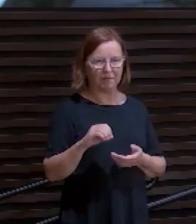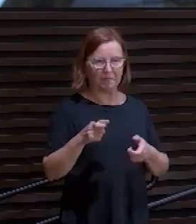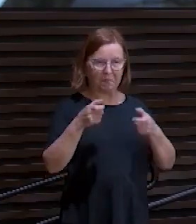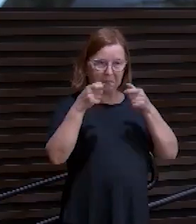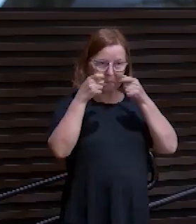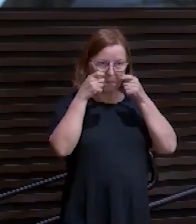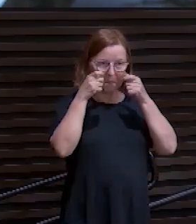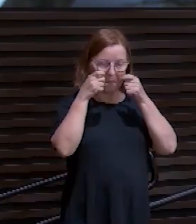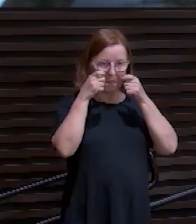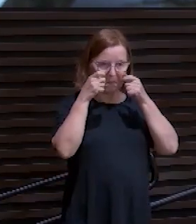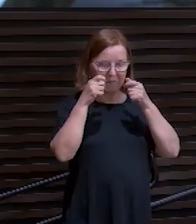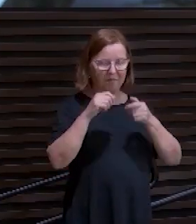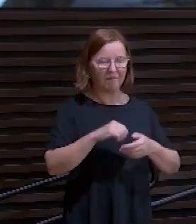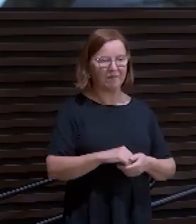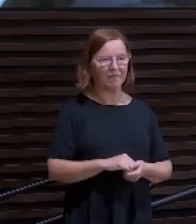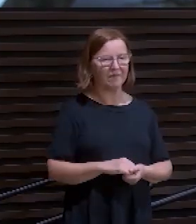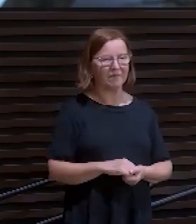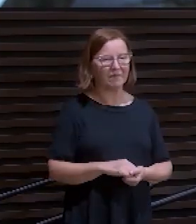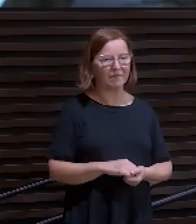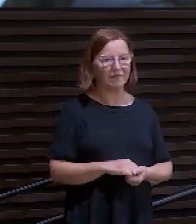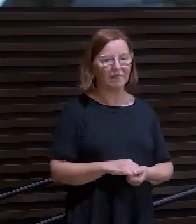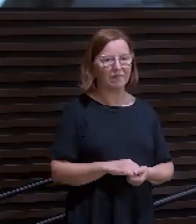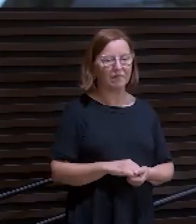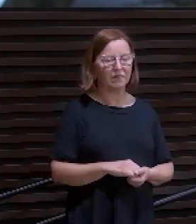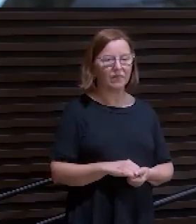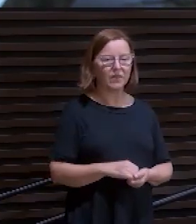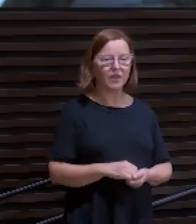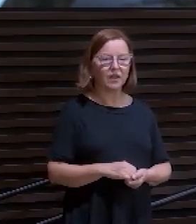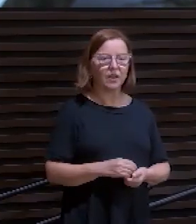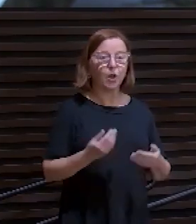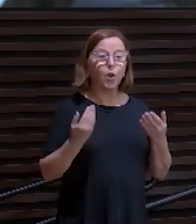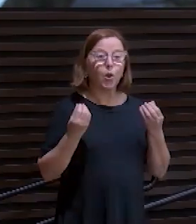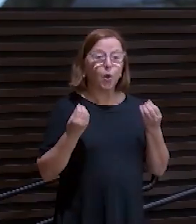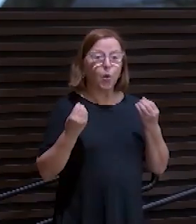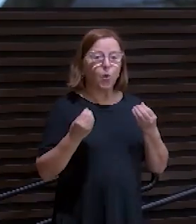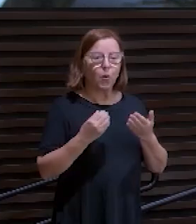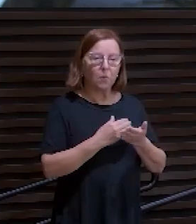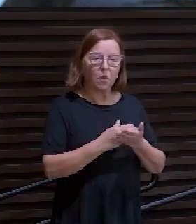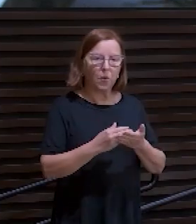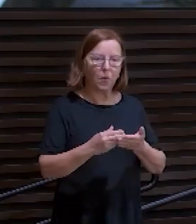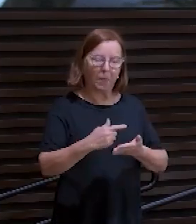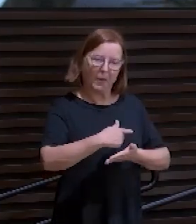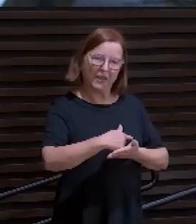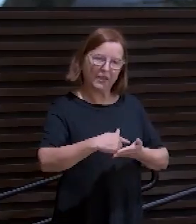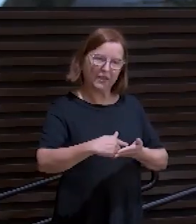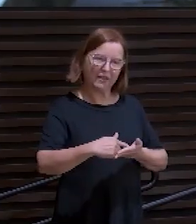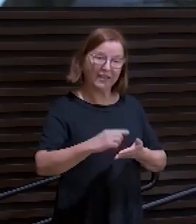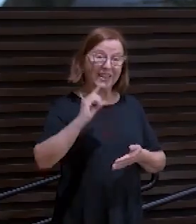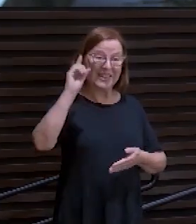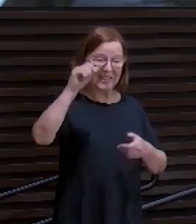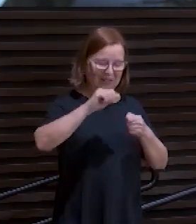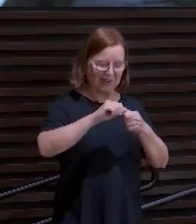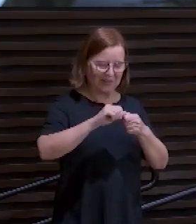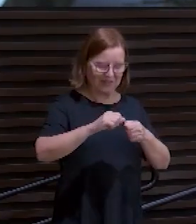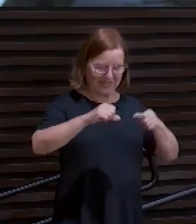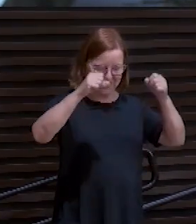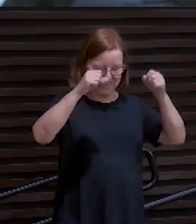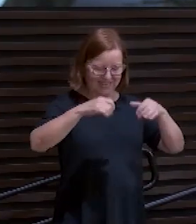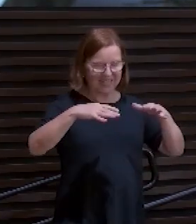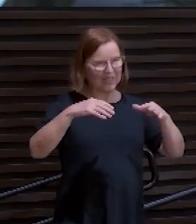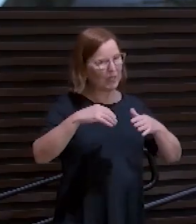a isso. Como é que começa o livro de Gênesis? Deus criando todas as